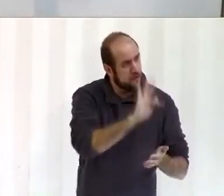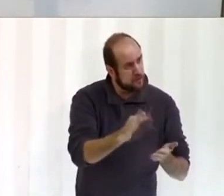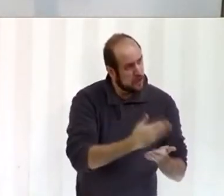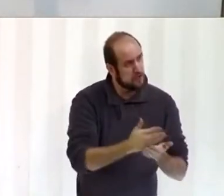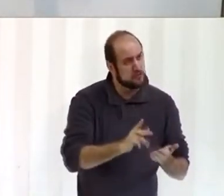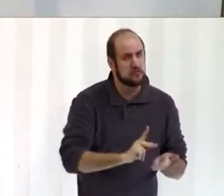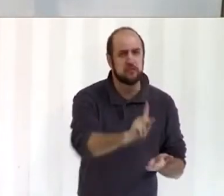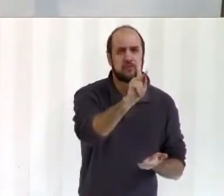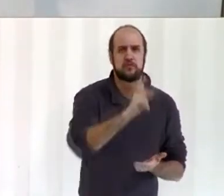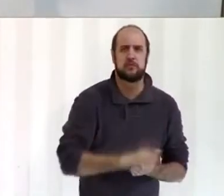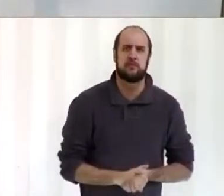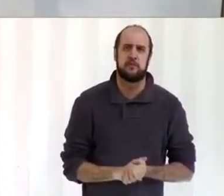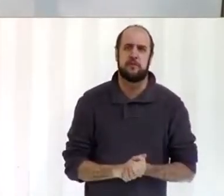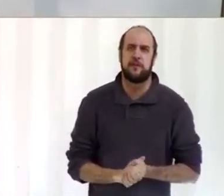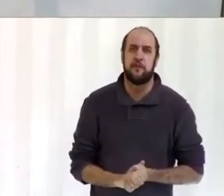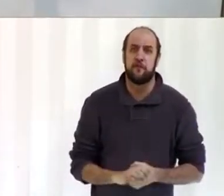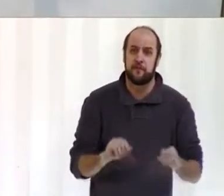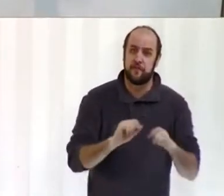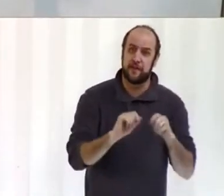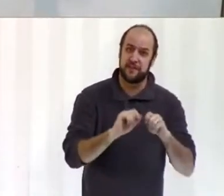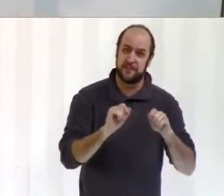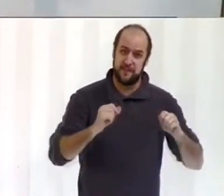colações de grau online?